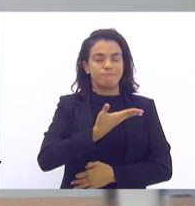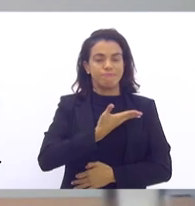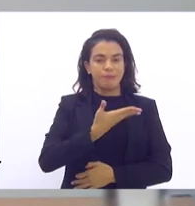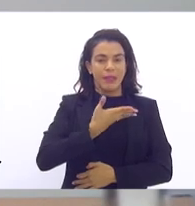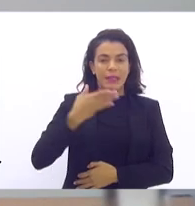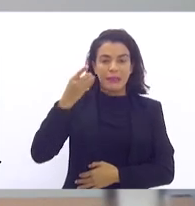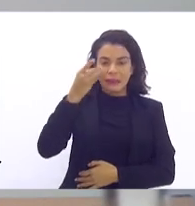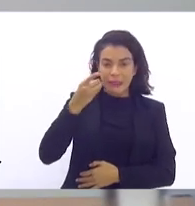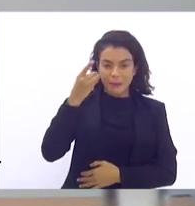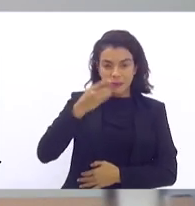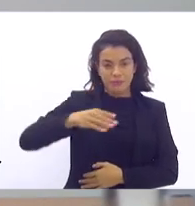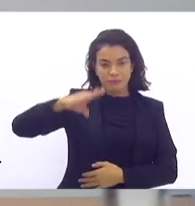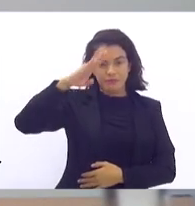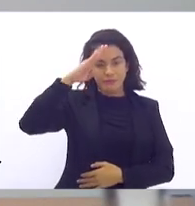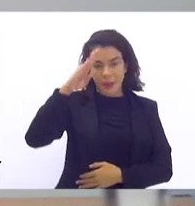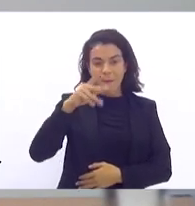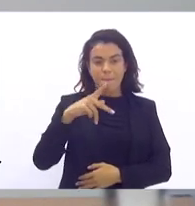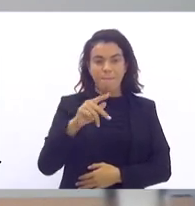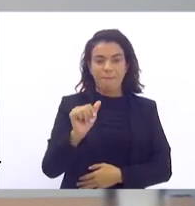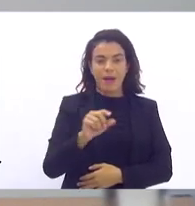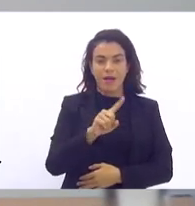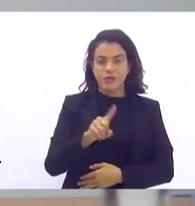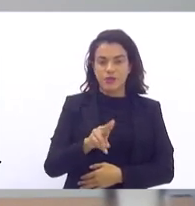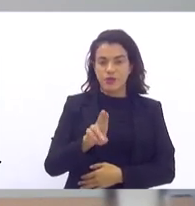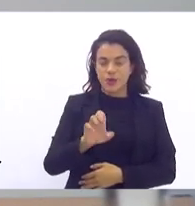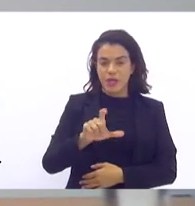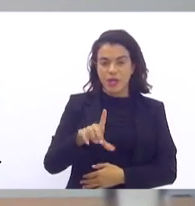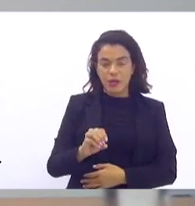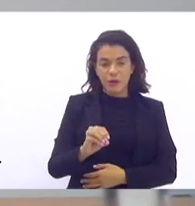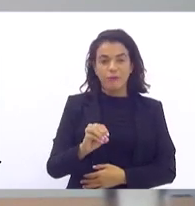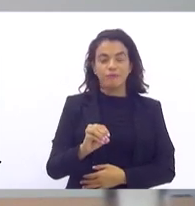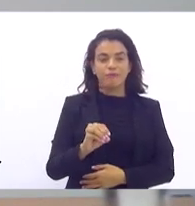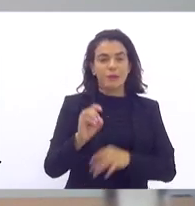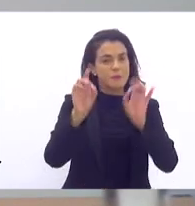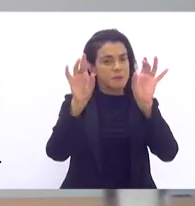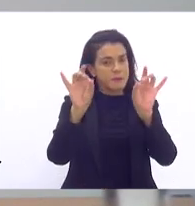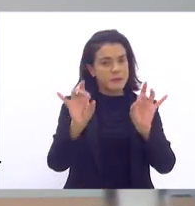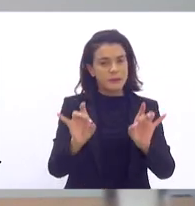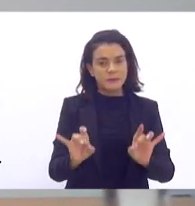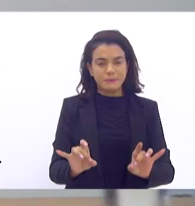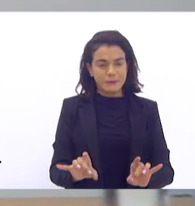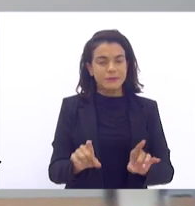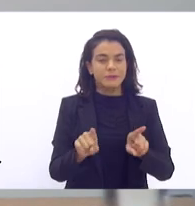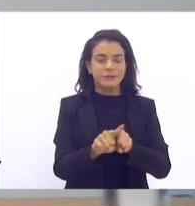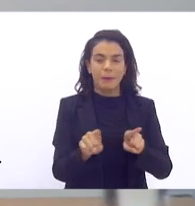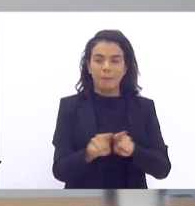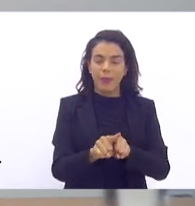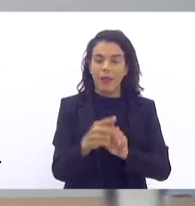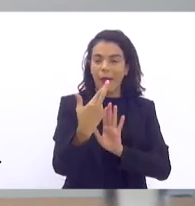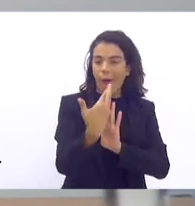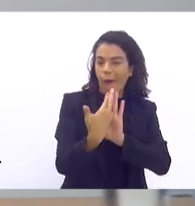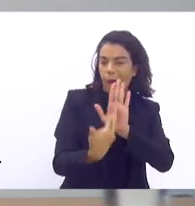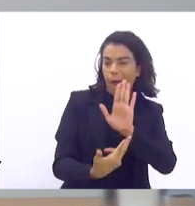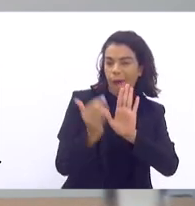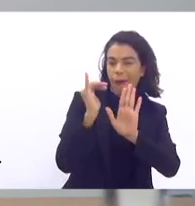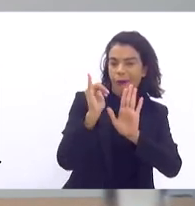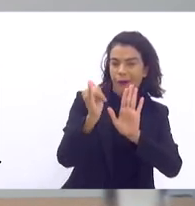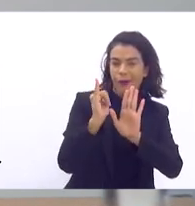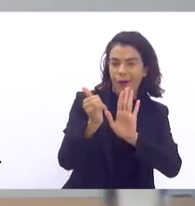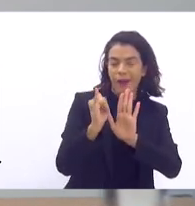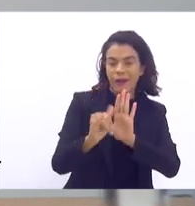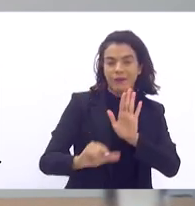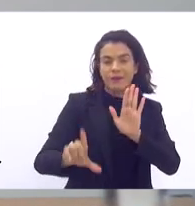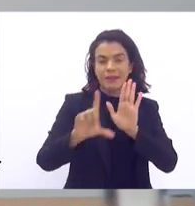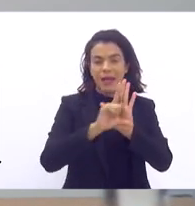Deputado General pazuelo e muito especialmente ao relator da